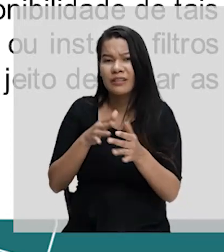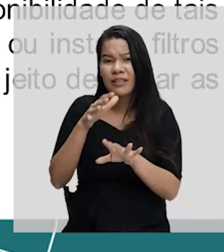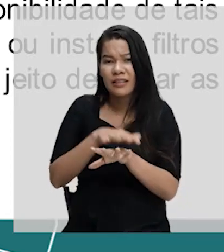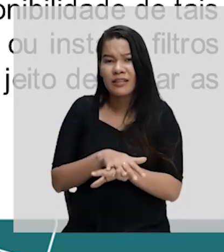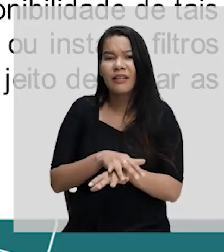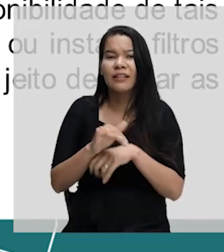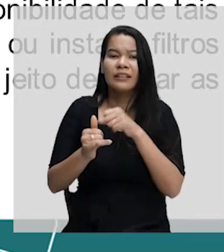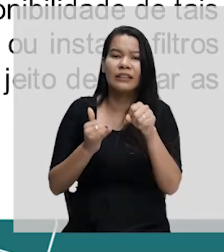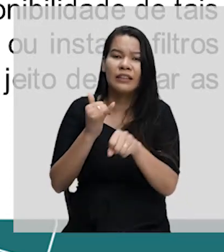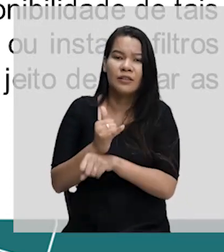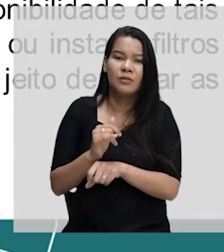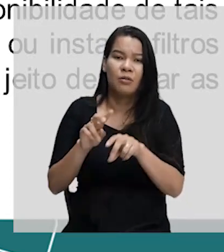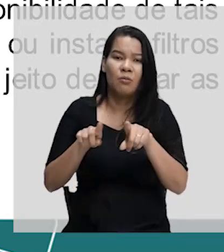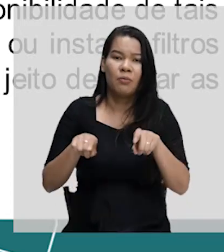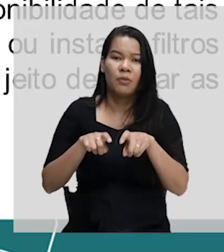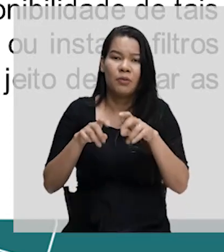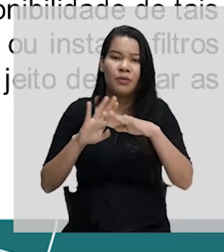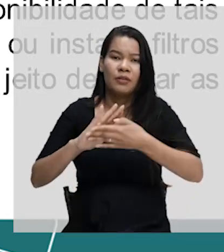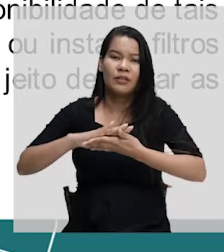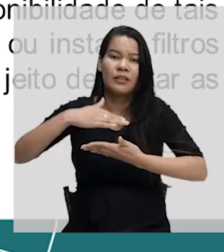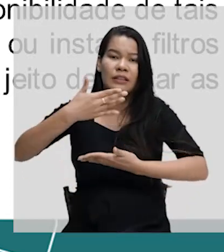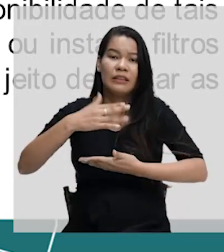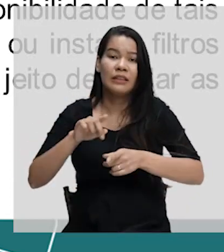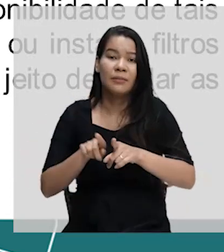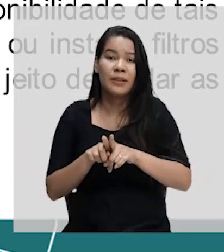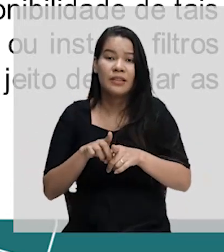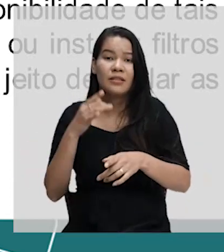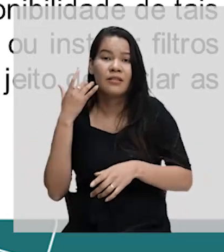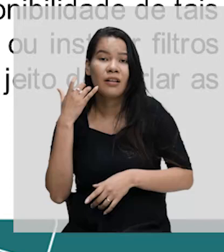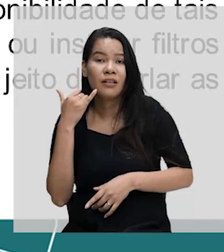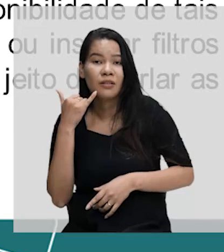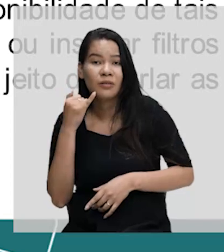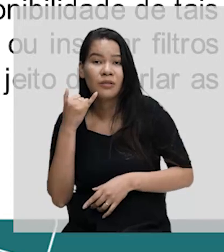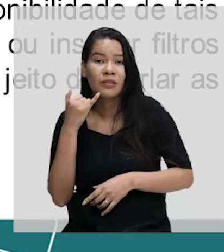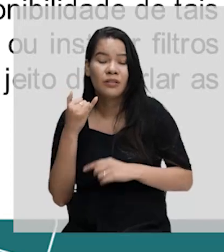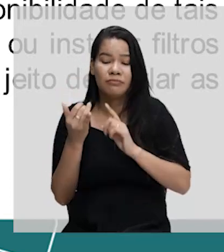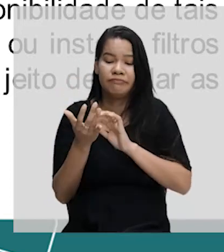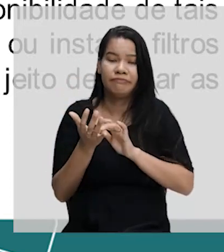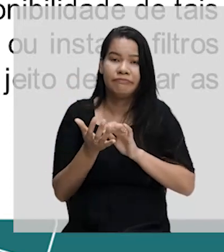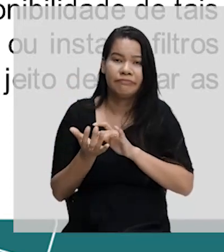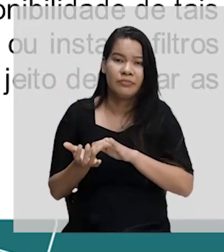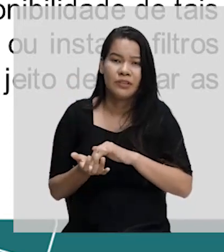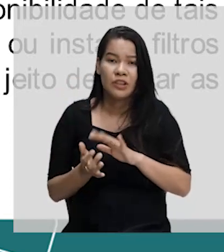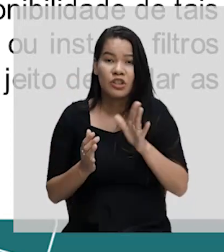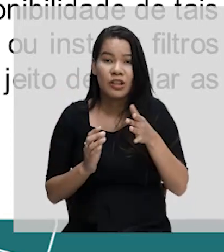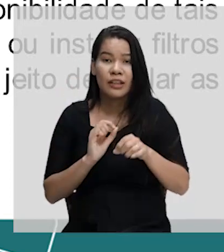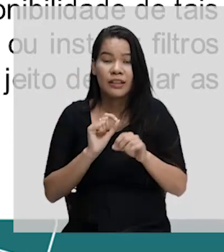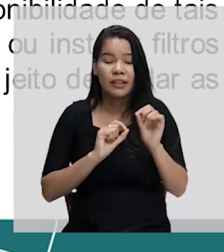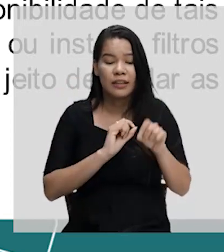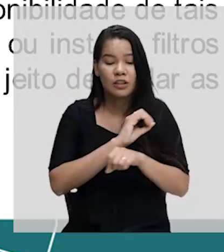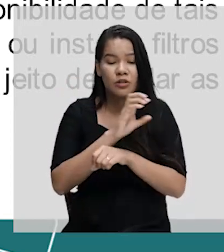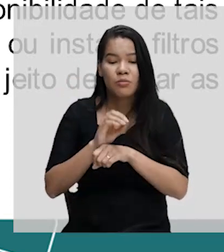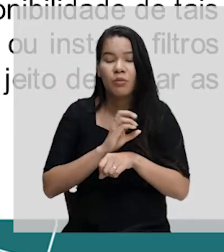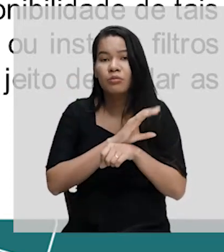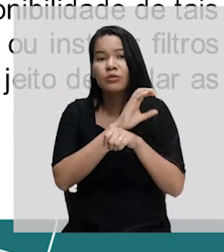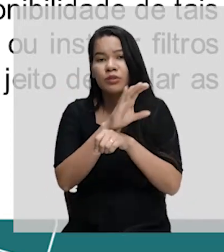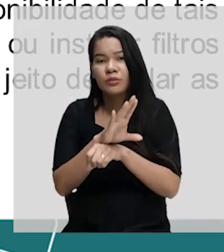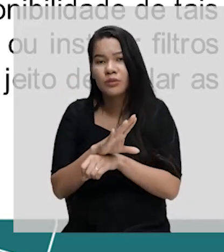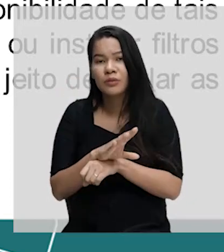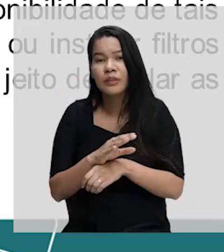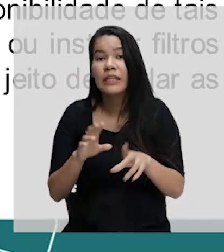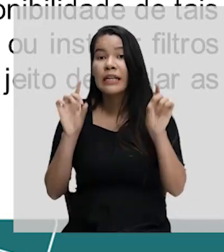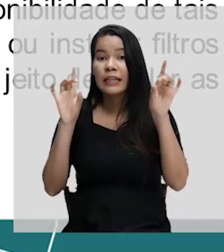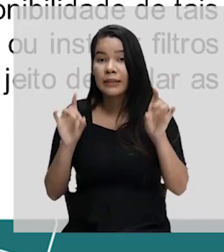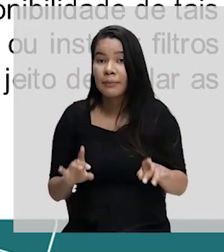de computadores e celulares, dada a ampla disponibilidade de tais aparelhos, principalmente nesse período